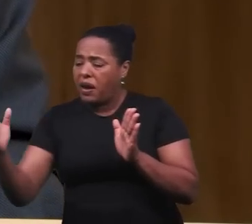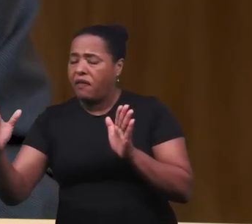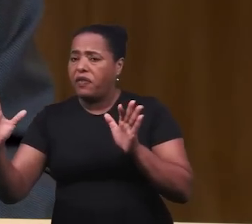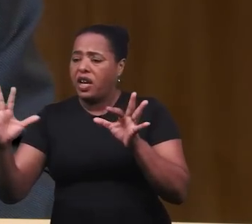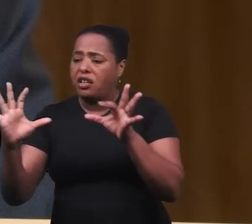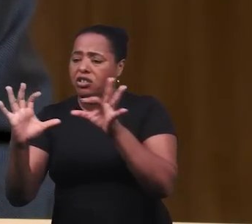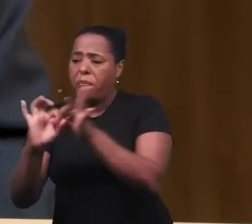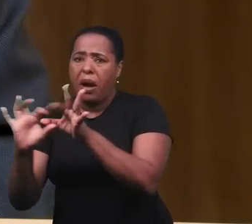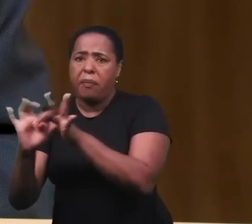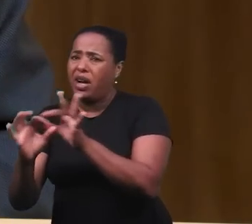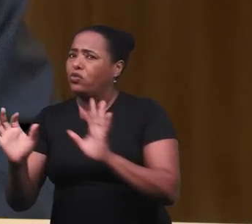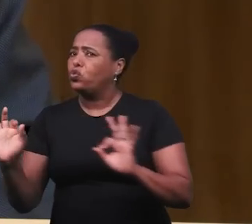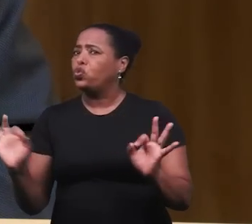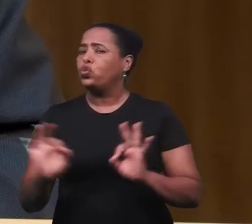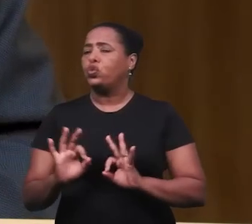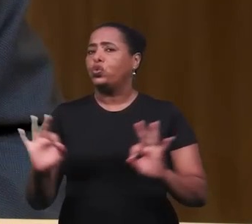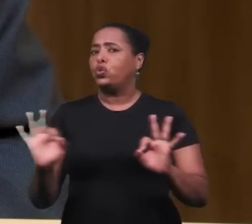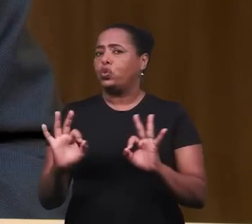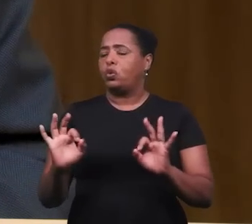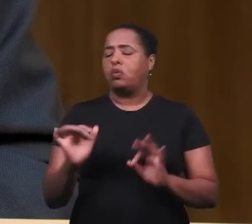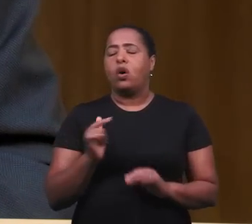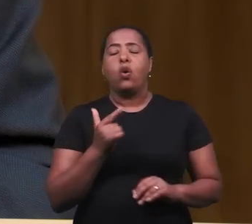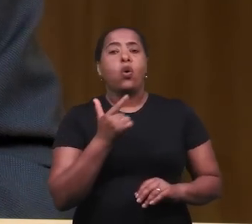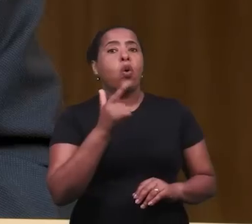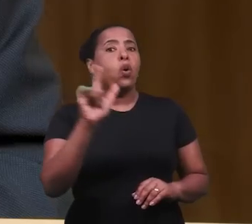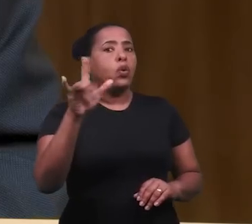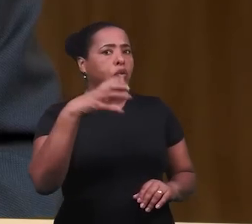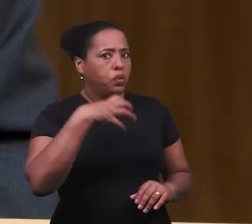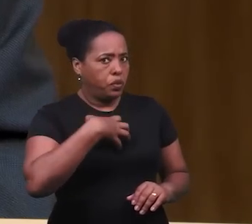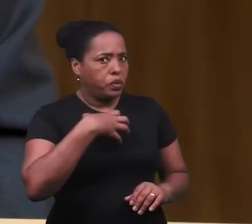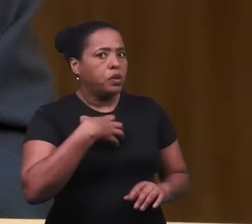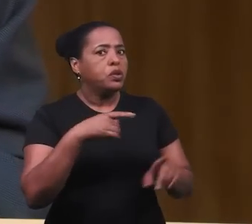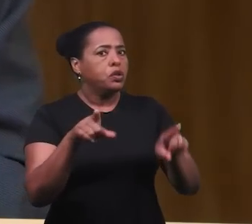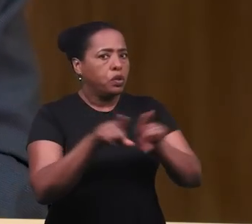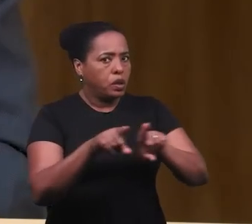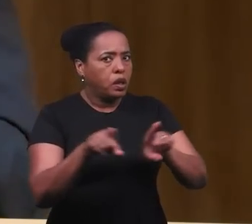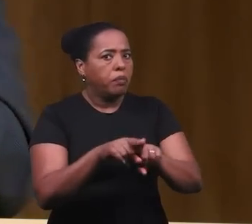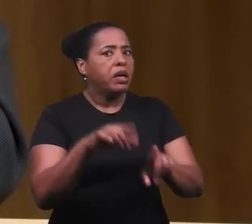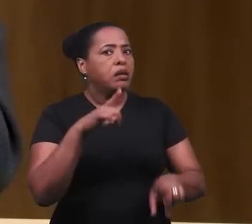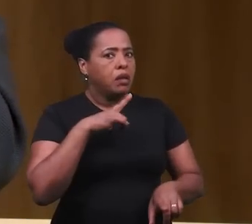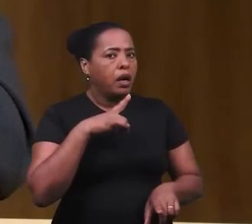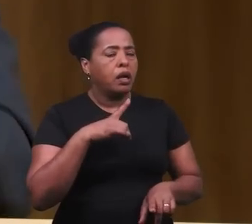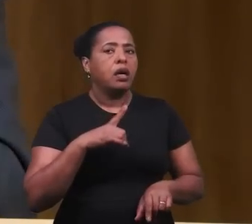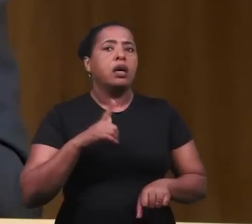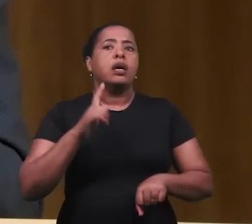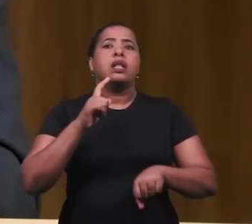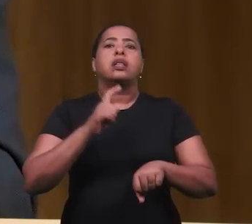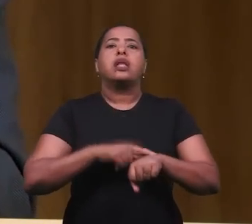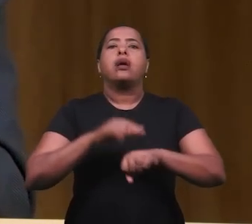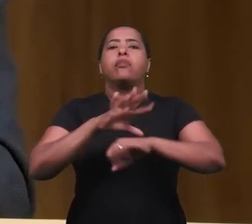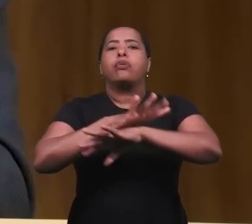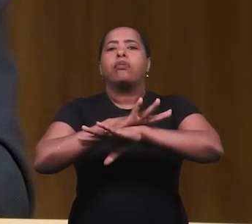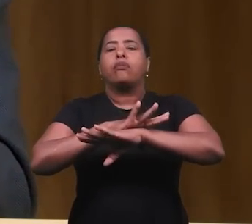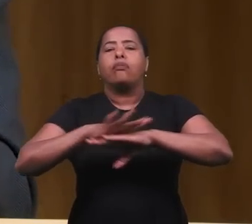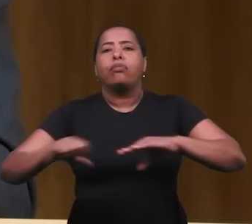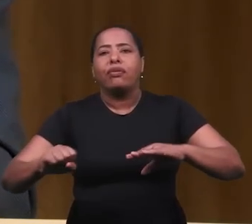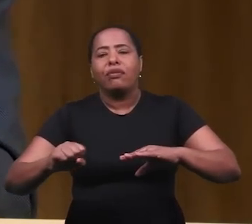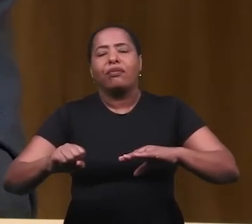tempo, dali para frente nada vai se alinhar mais. Verdade. Então, como também tem um outro sentido, né,